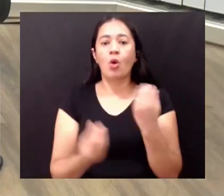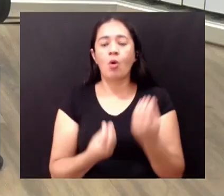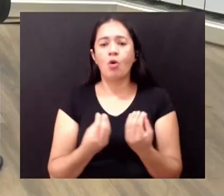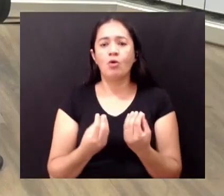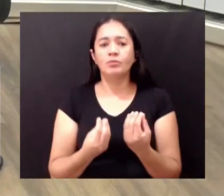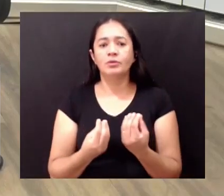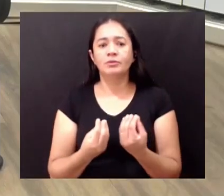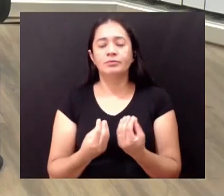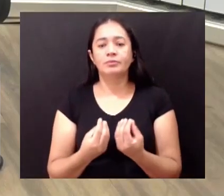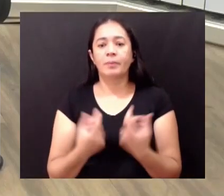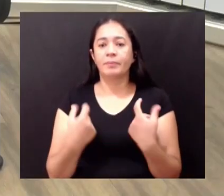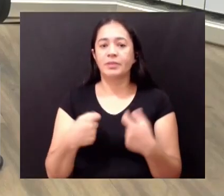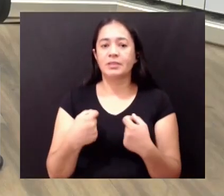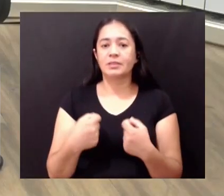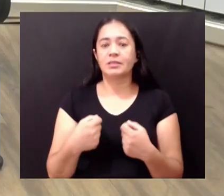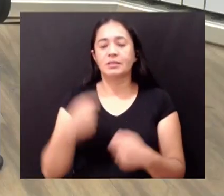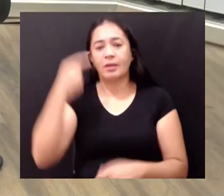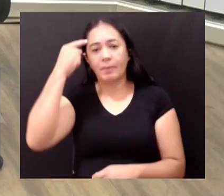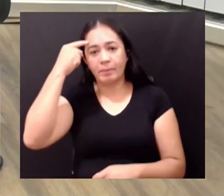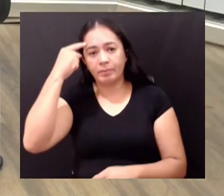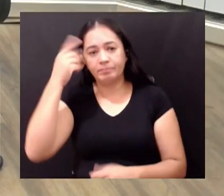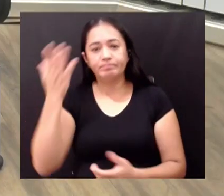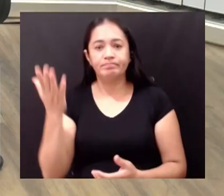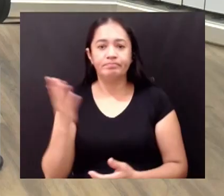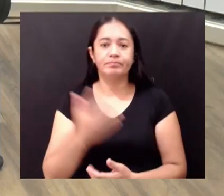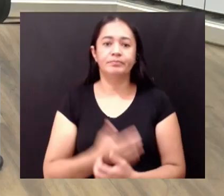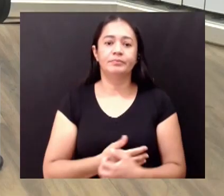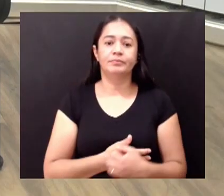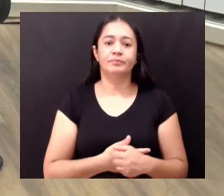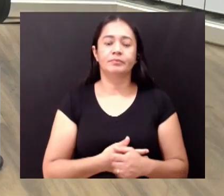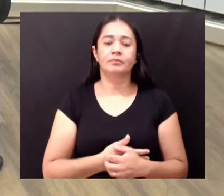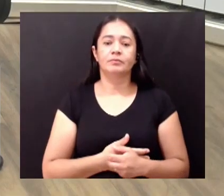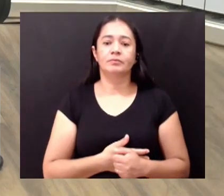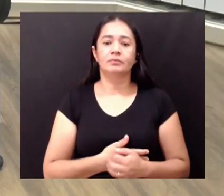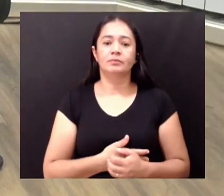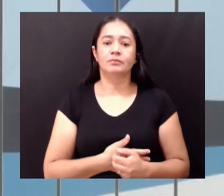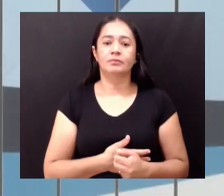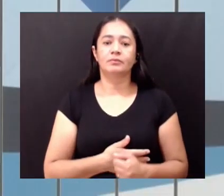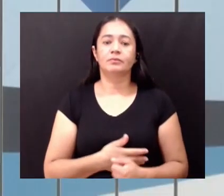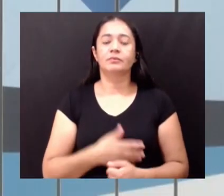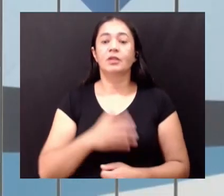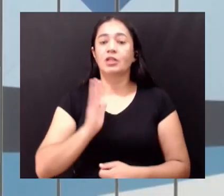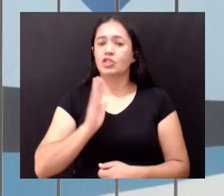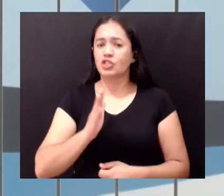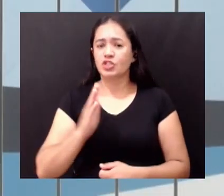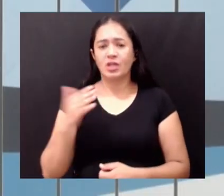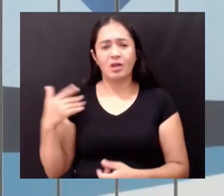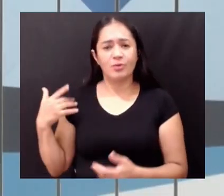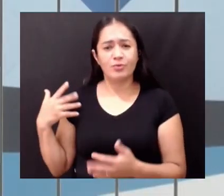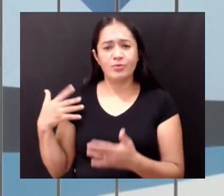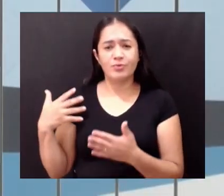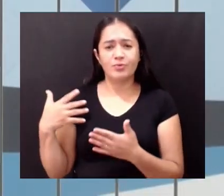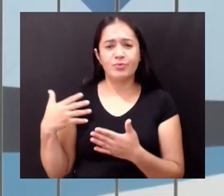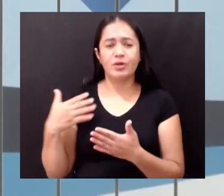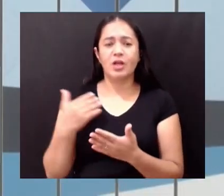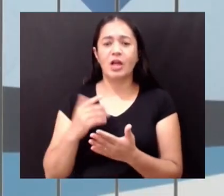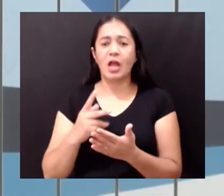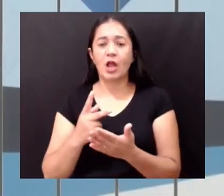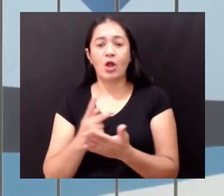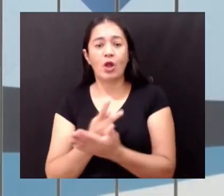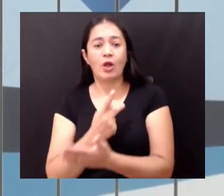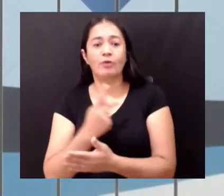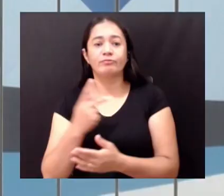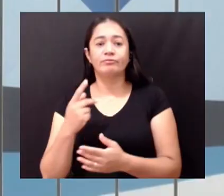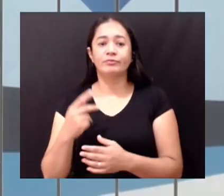bem pensado. Exatamente. Isso já vinha, né? Sempre foi uma questão para as empresas, né? A área de cargos e salários,